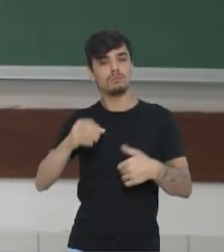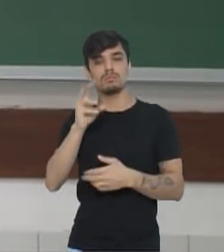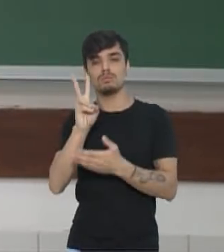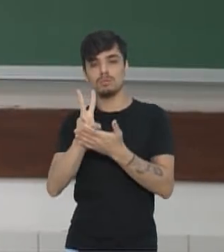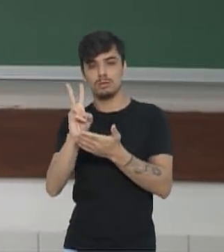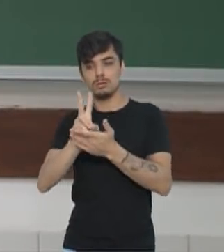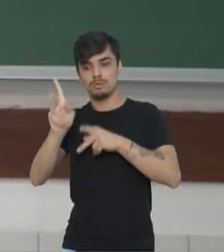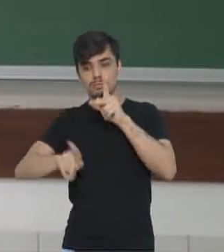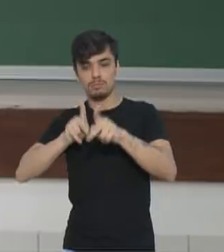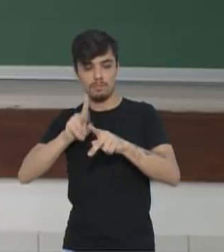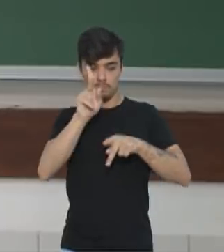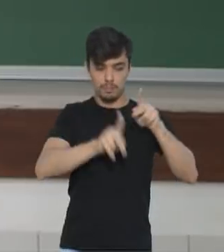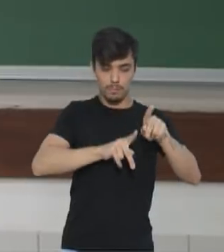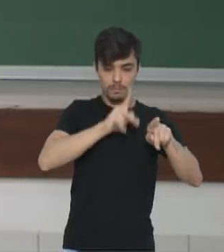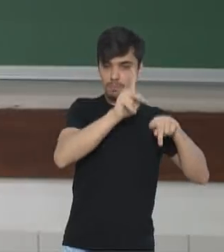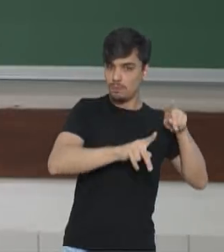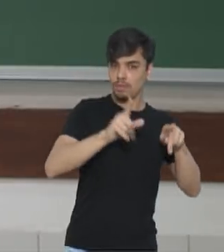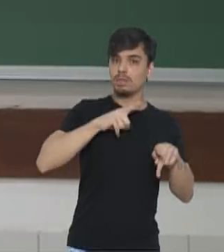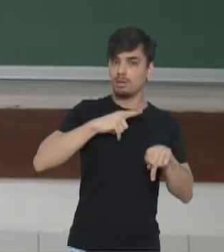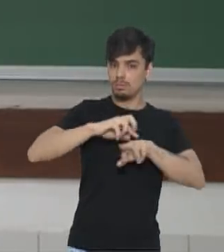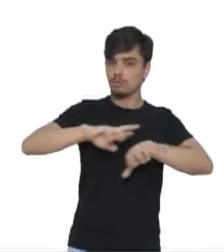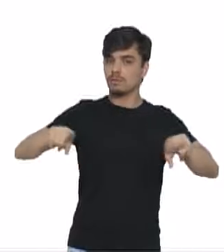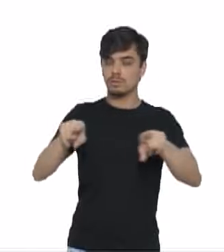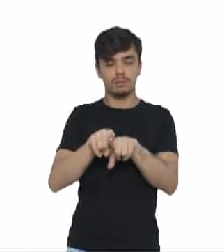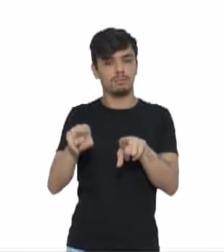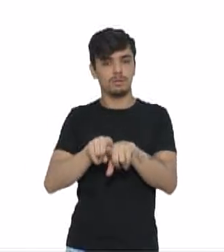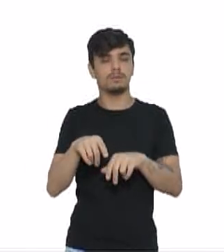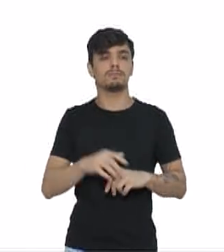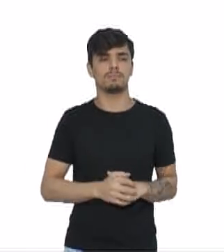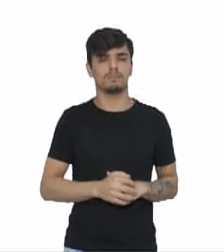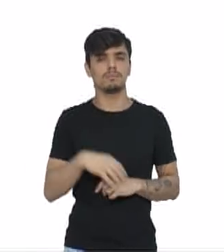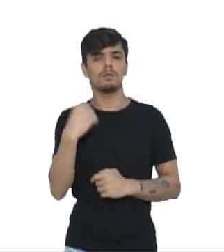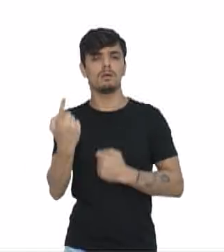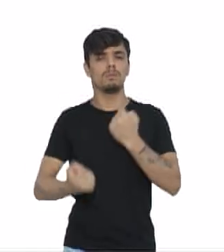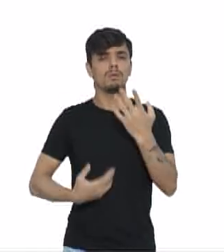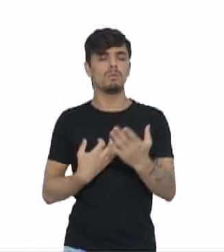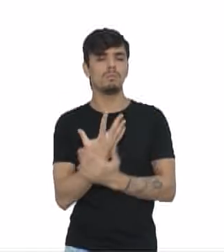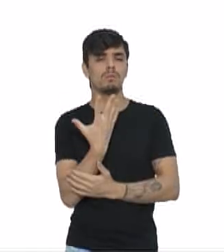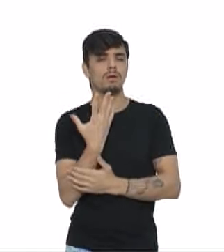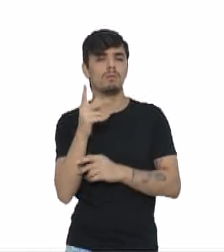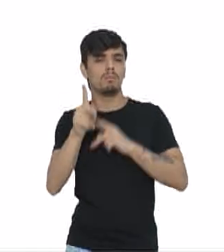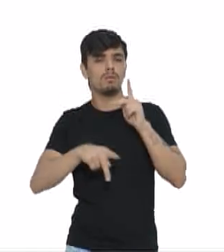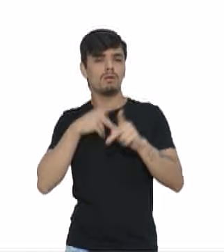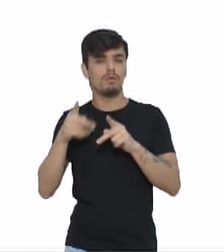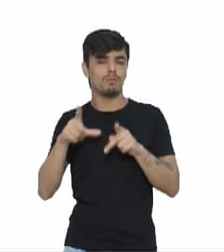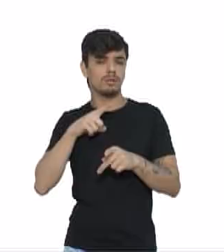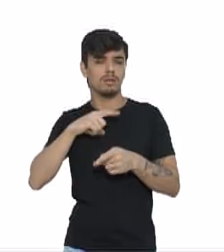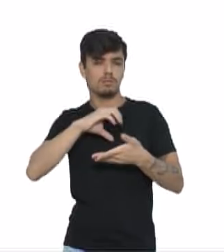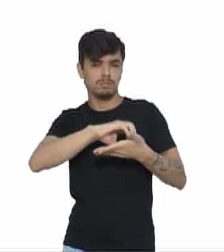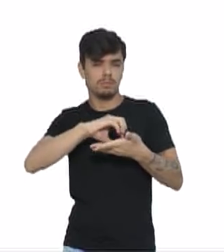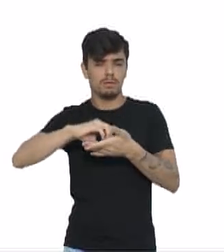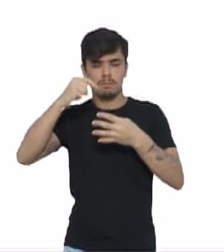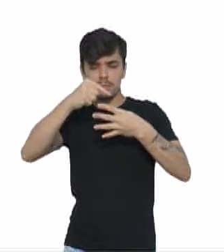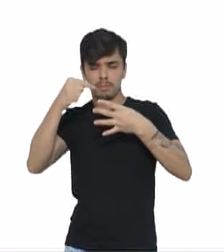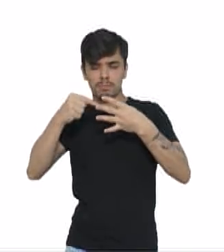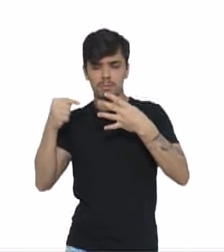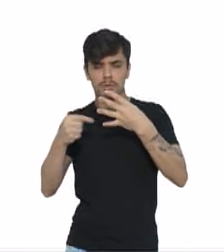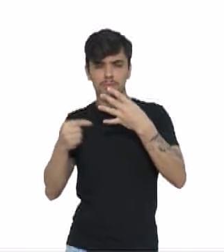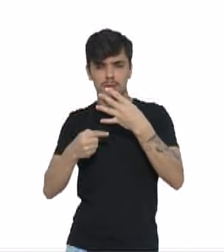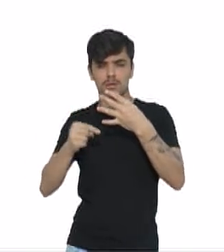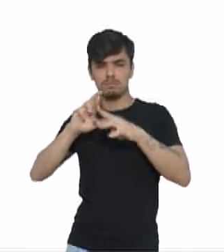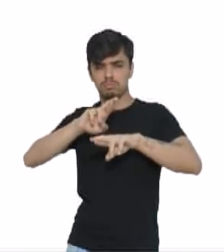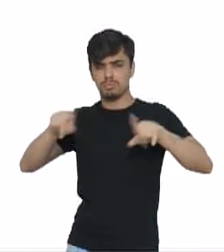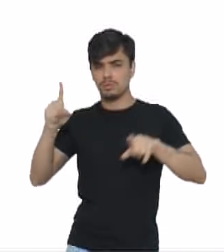eles, certo? Então eles dividiam em vários povos e aldeias. Por exemplo, Tupinambás, Caeté, Potiguar e